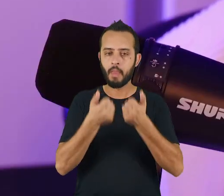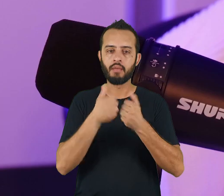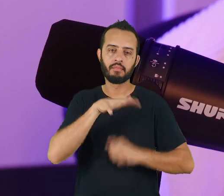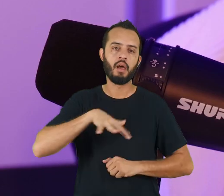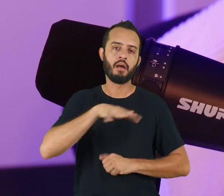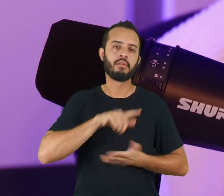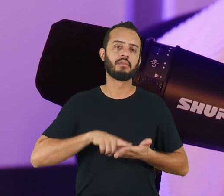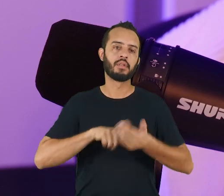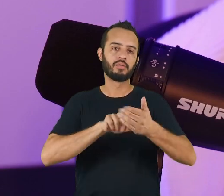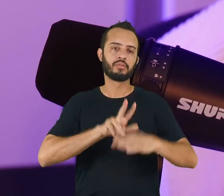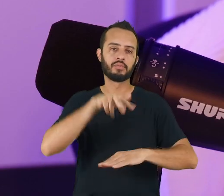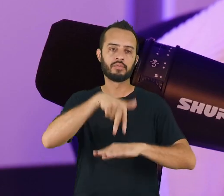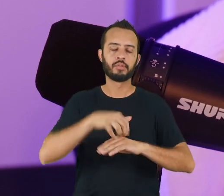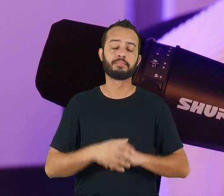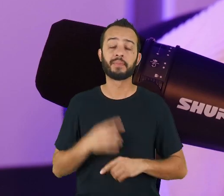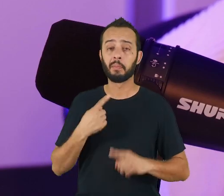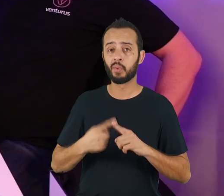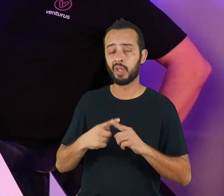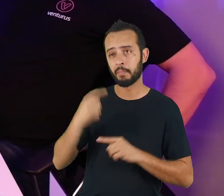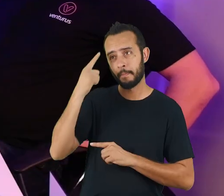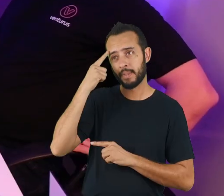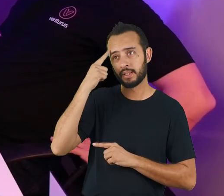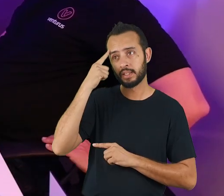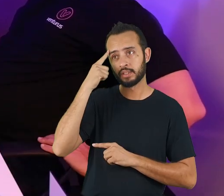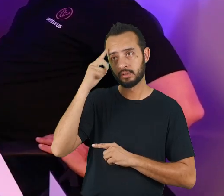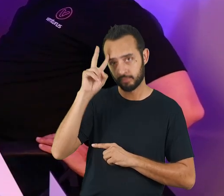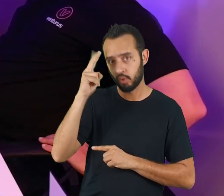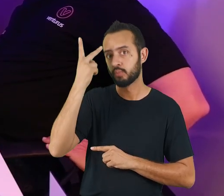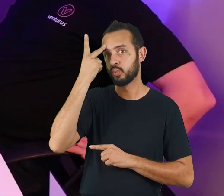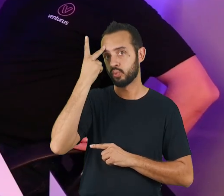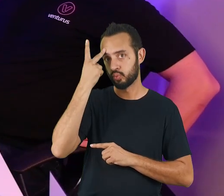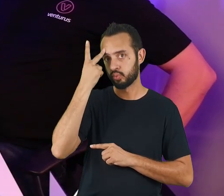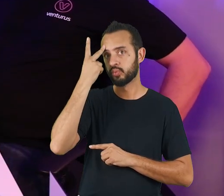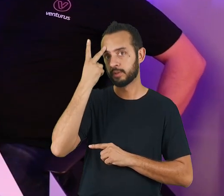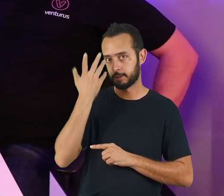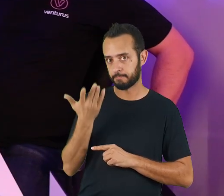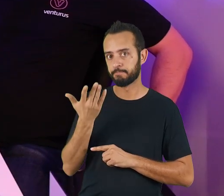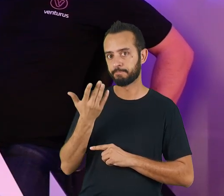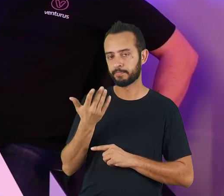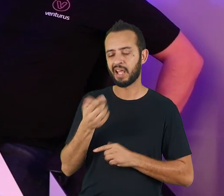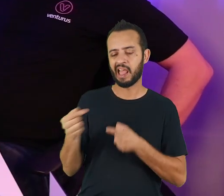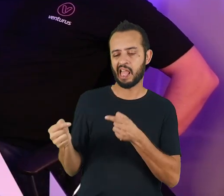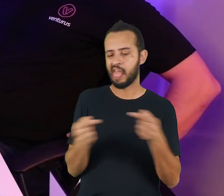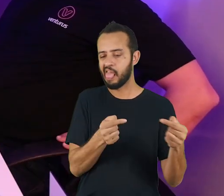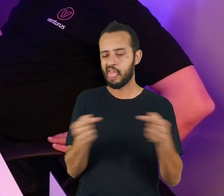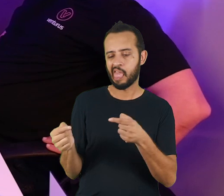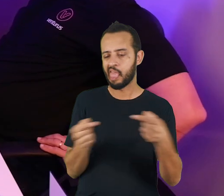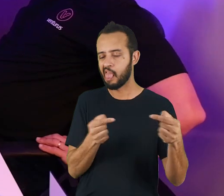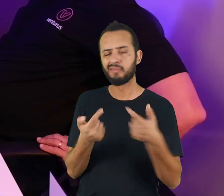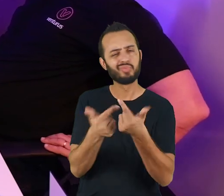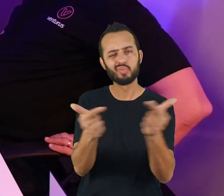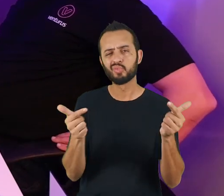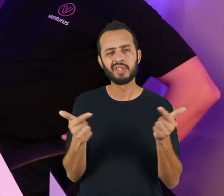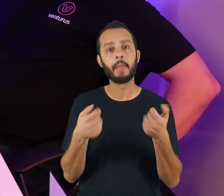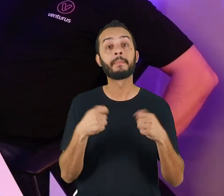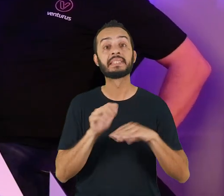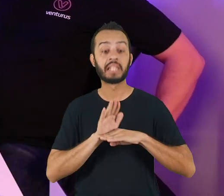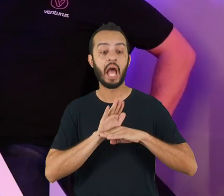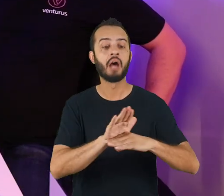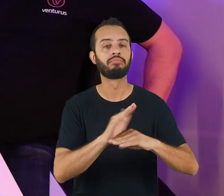bem na área porque é uma mentalidade também que a gente muda Marcelo não existe competição precisa ter